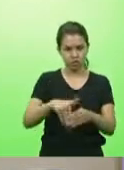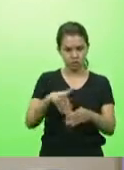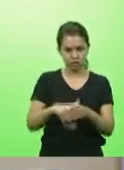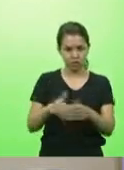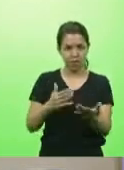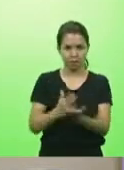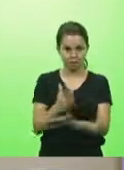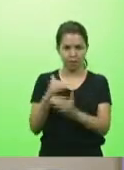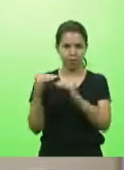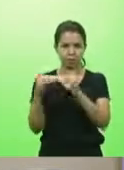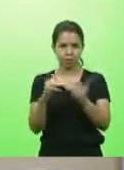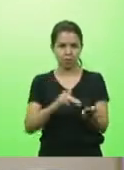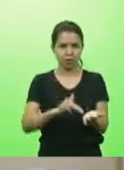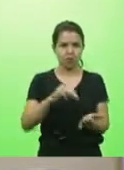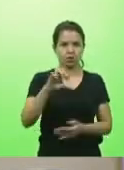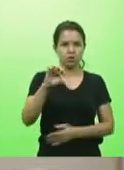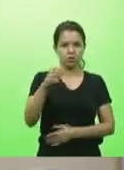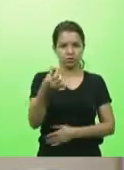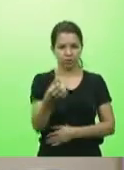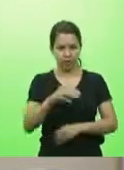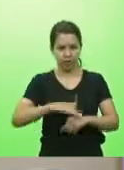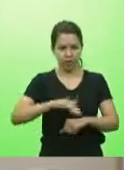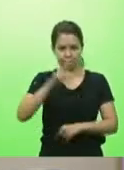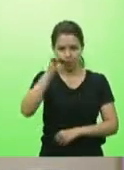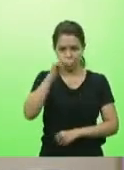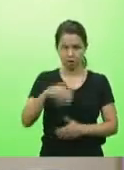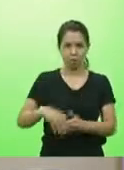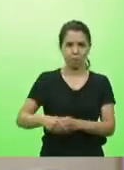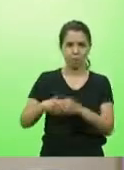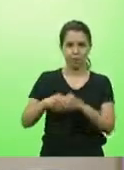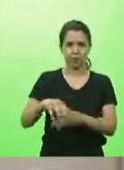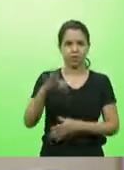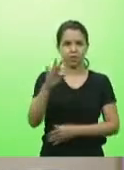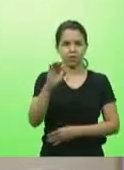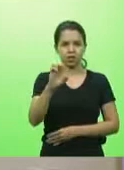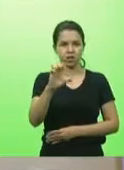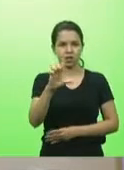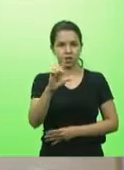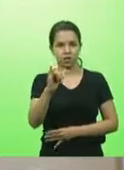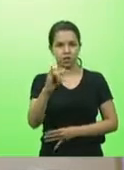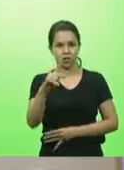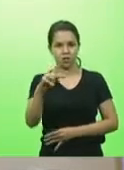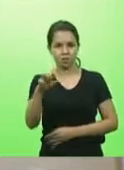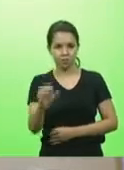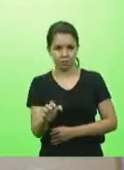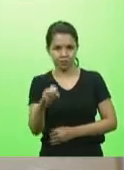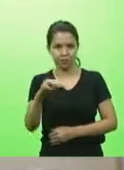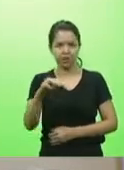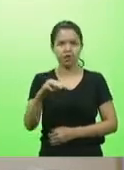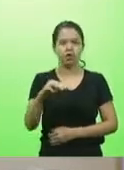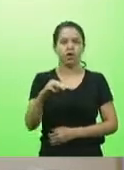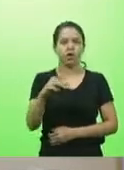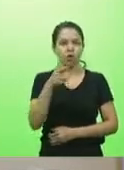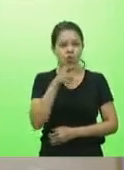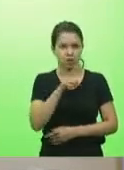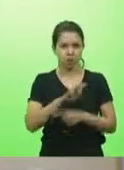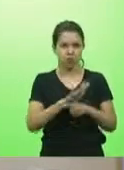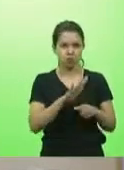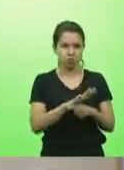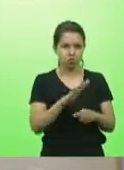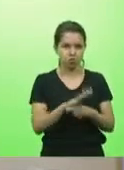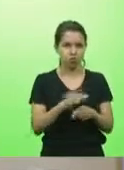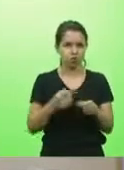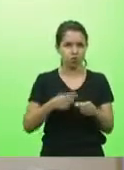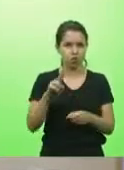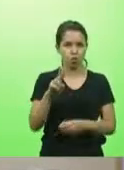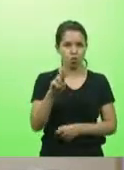unanimidade. Moção 96, autor deputado João Amin, cumprimentando o senhor Felipe Caetano Marcelo, por sua contribuição para o município de Uruçanga.